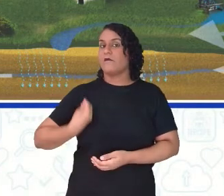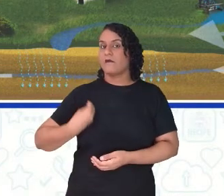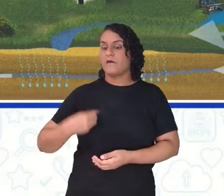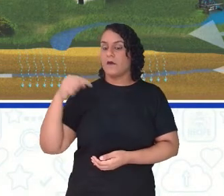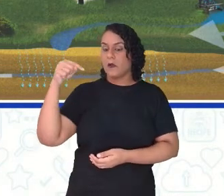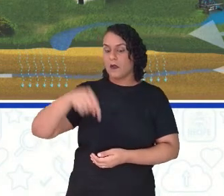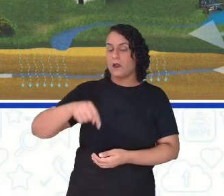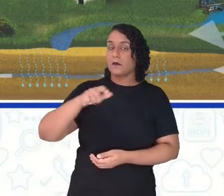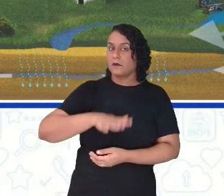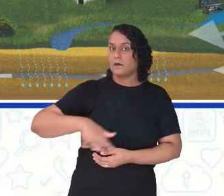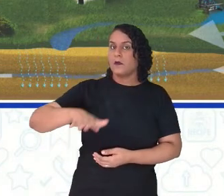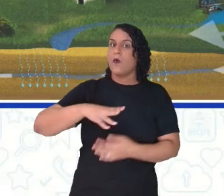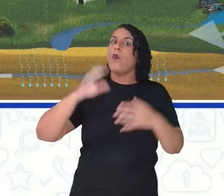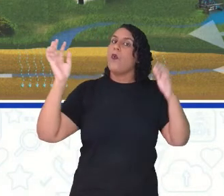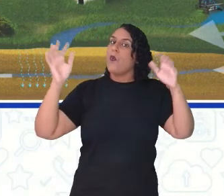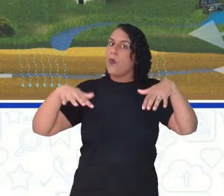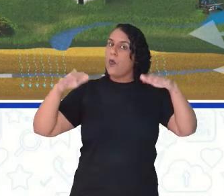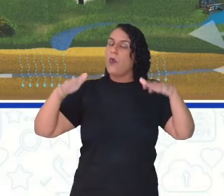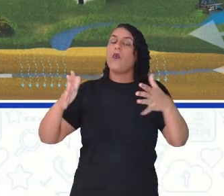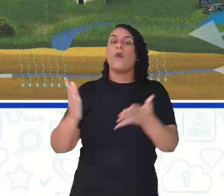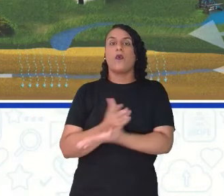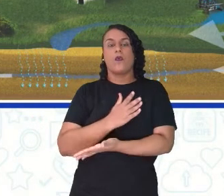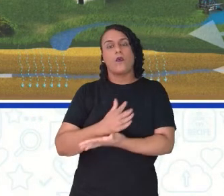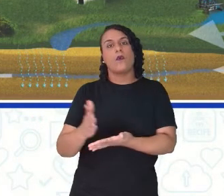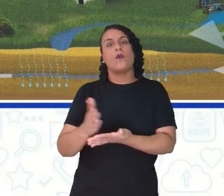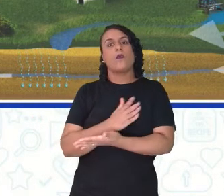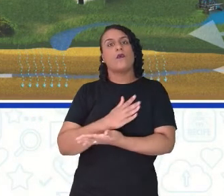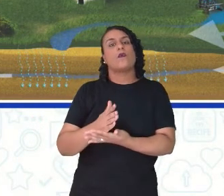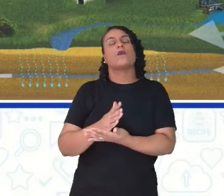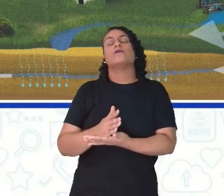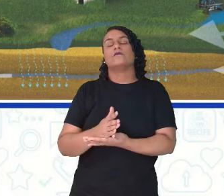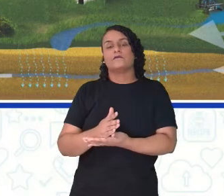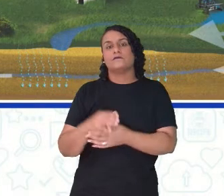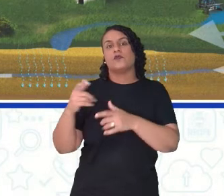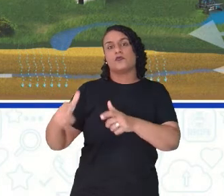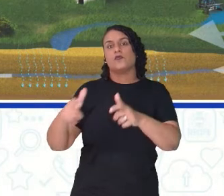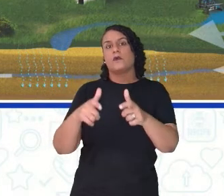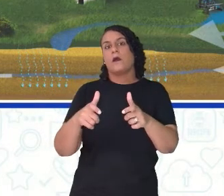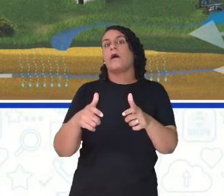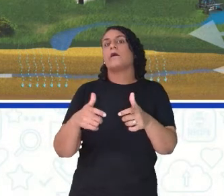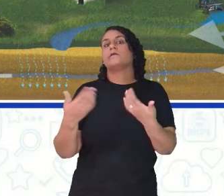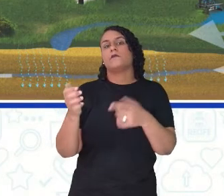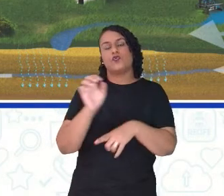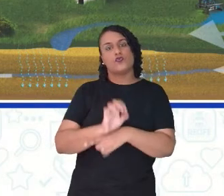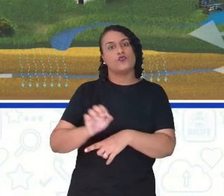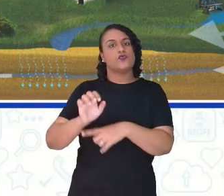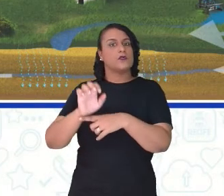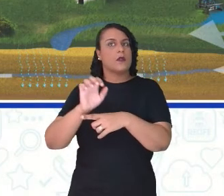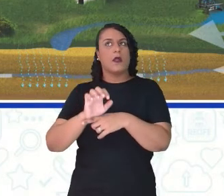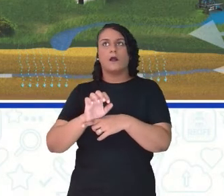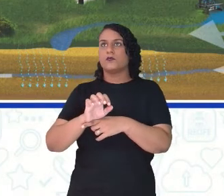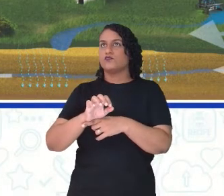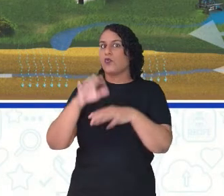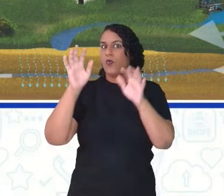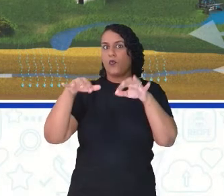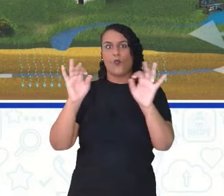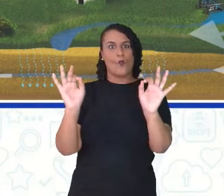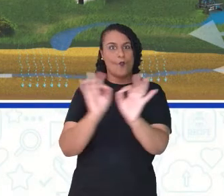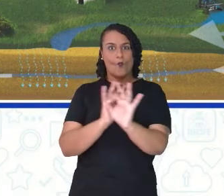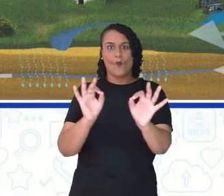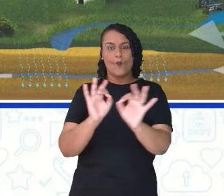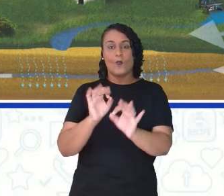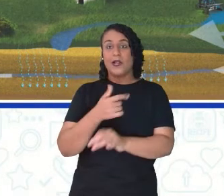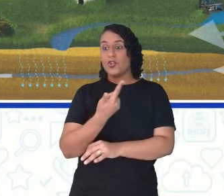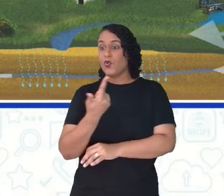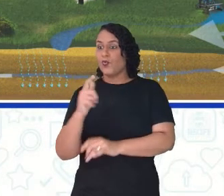onde há questão de chuvas, em alguns, né, pontos do nosso estado, que quase não chega, e em outros chove até demais. Então, a gente vai